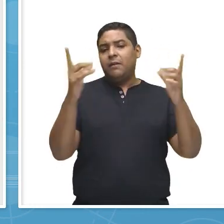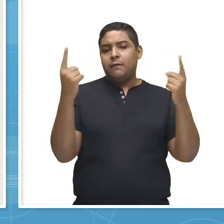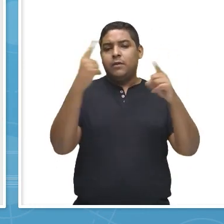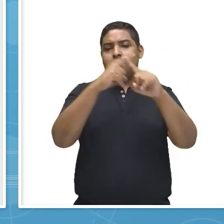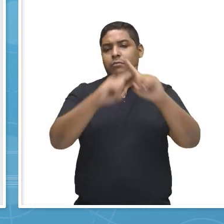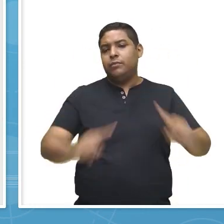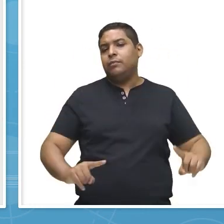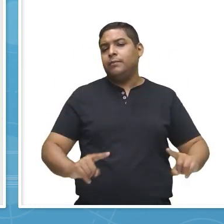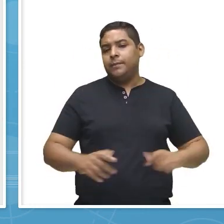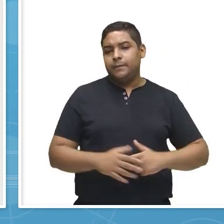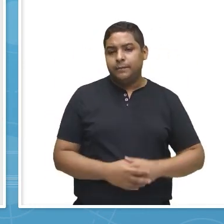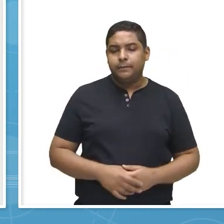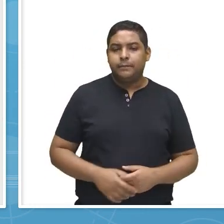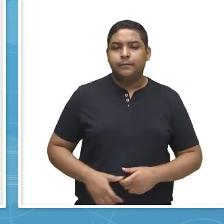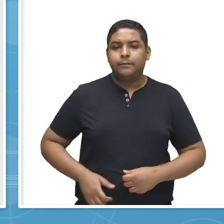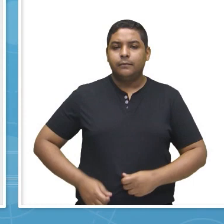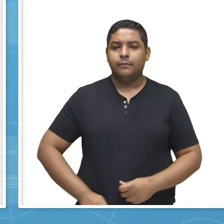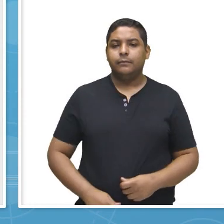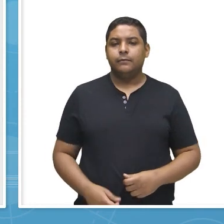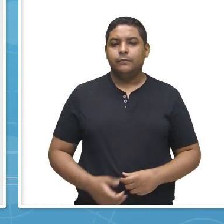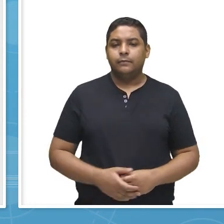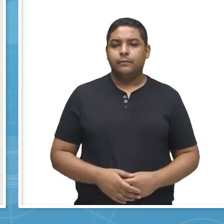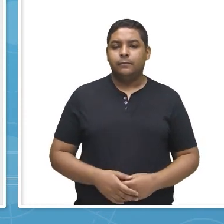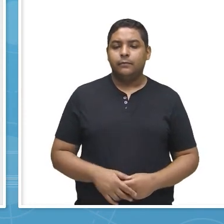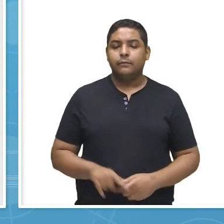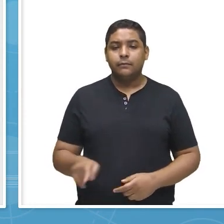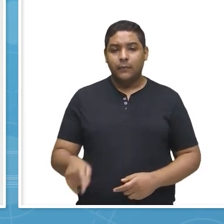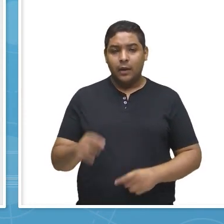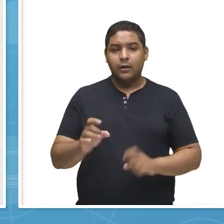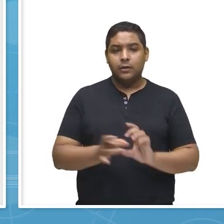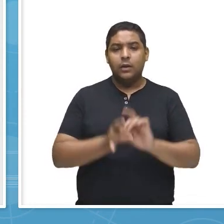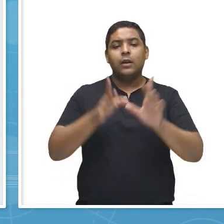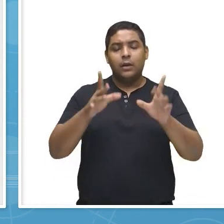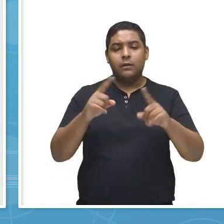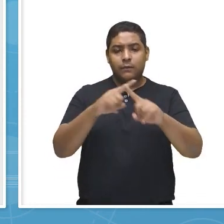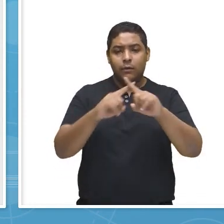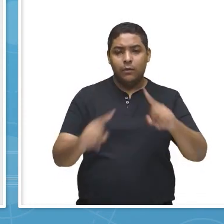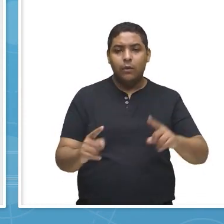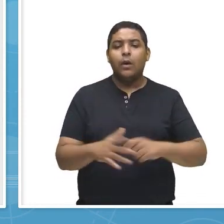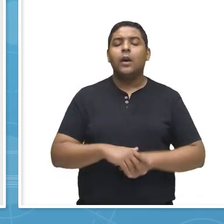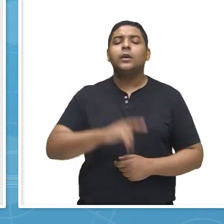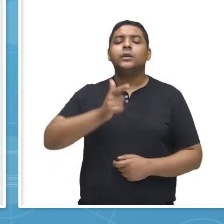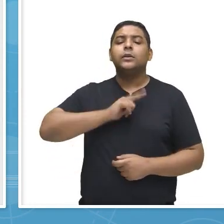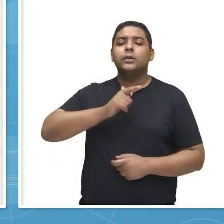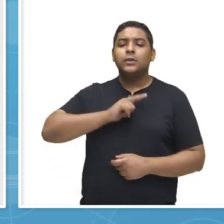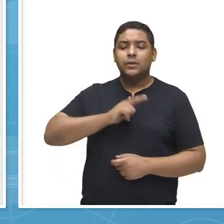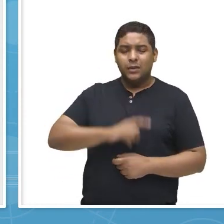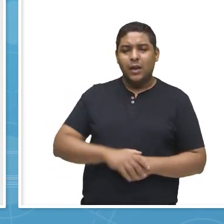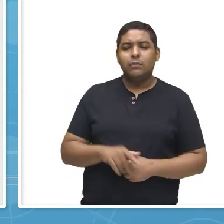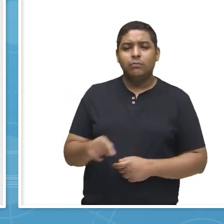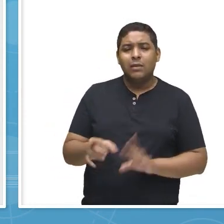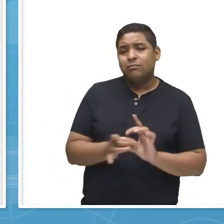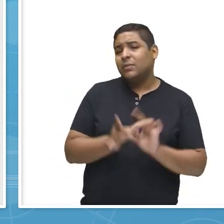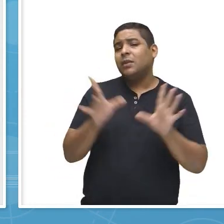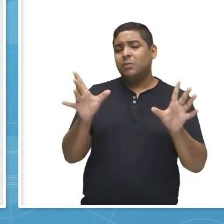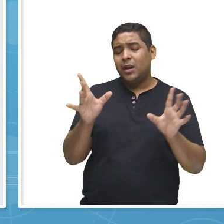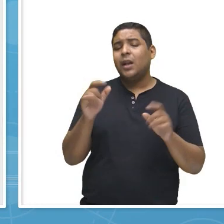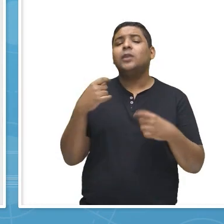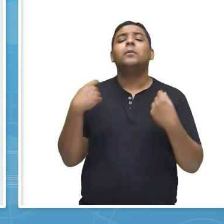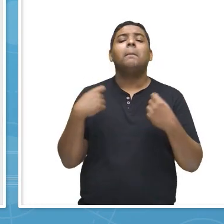Ou seja, nessa livre concorrência, tá, existe uma certa liberdade